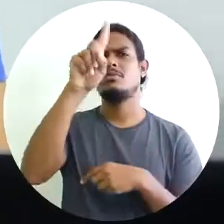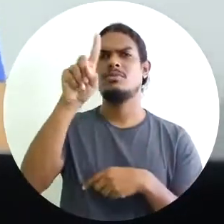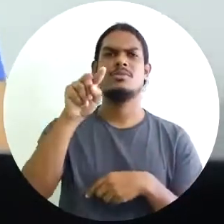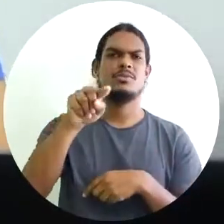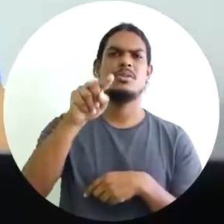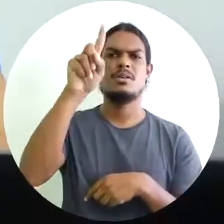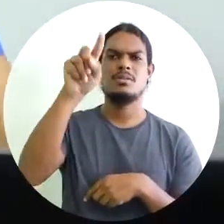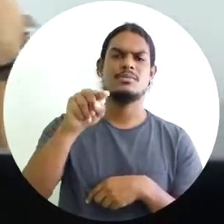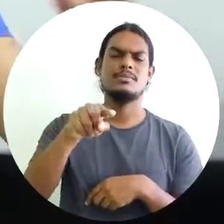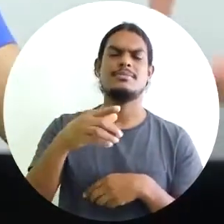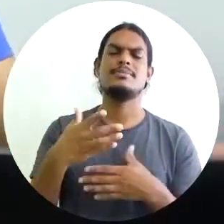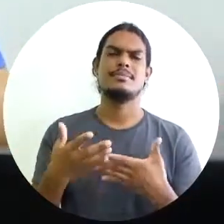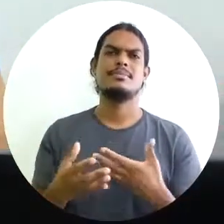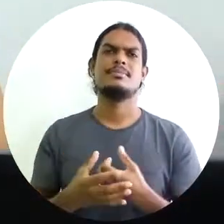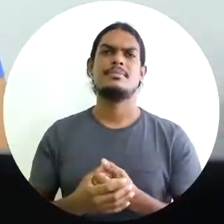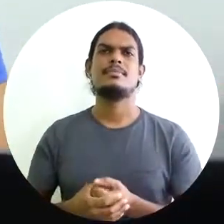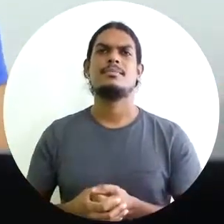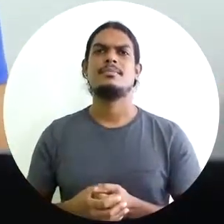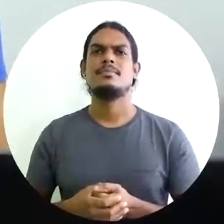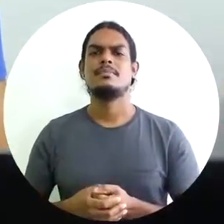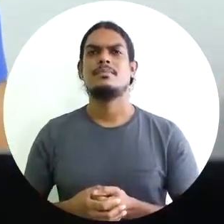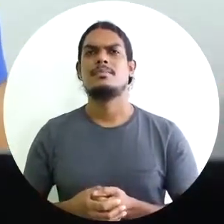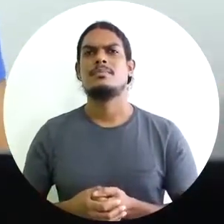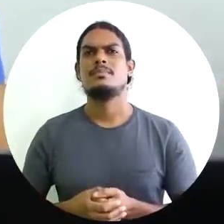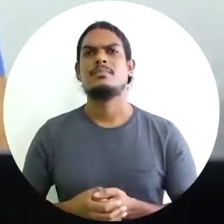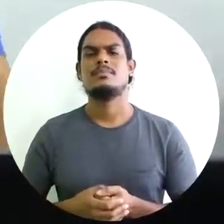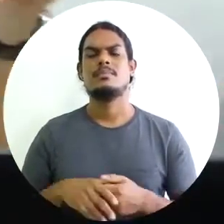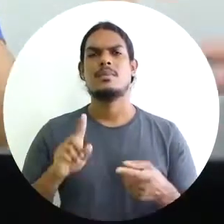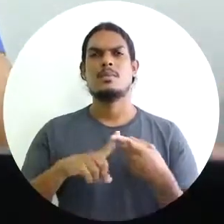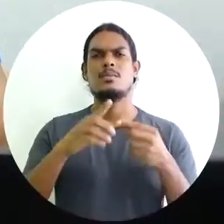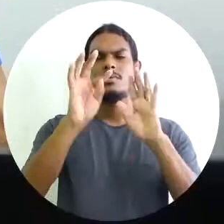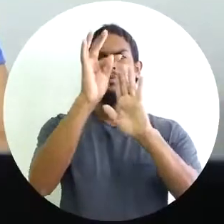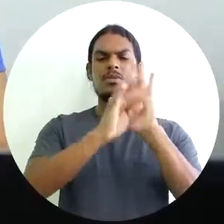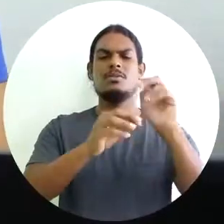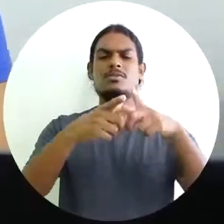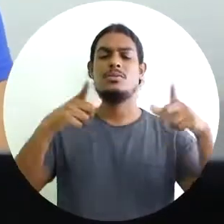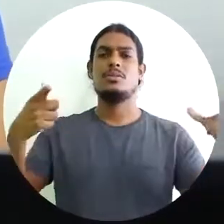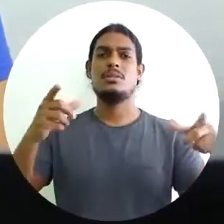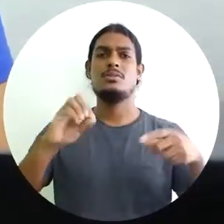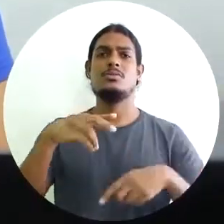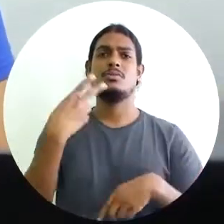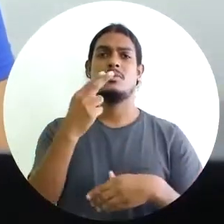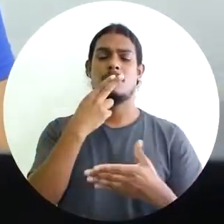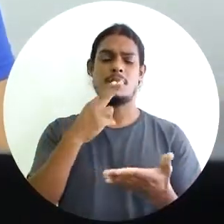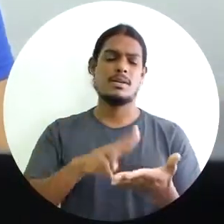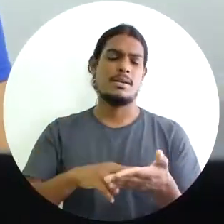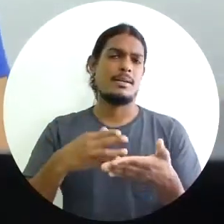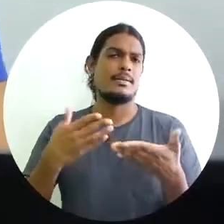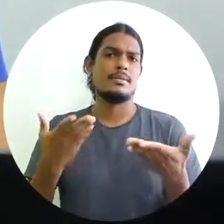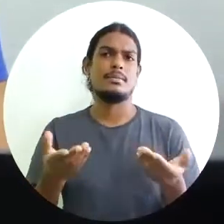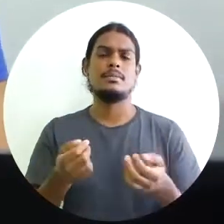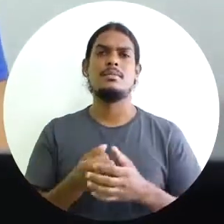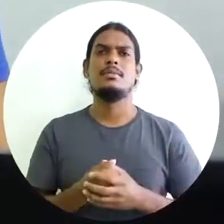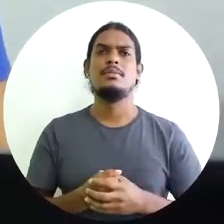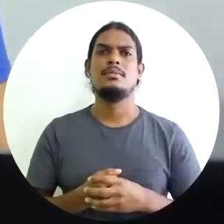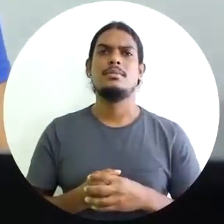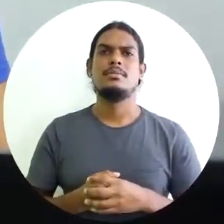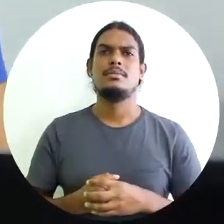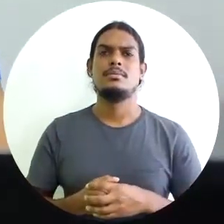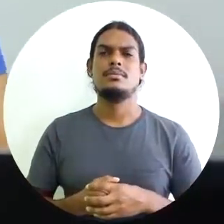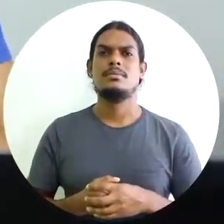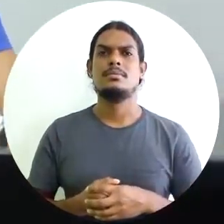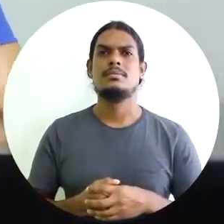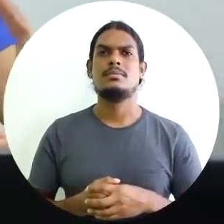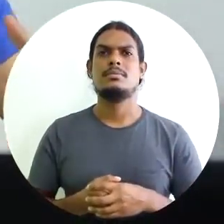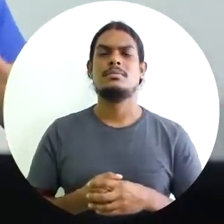como uma resenha ou como uma monografia, mas pode ser apenas uma frase, um bilhete. No entanto, que essas relações de aceitabilidade,